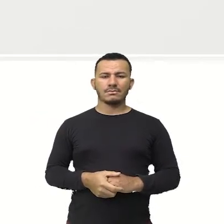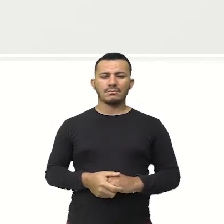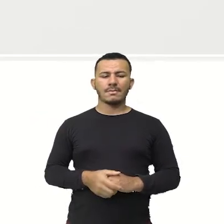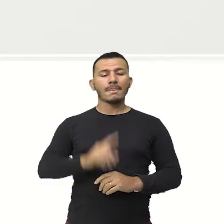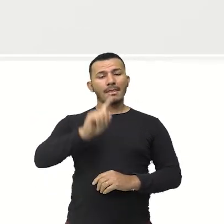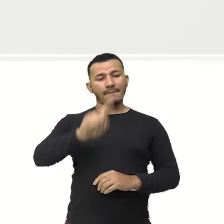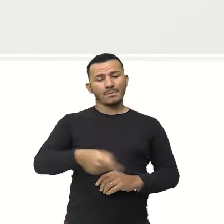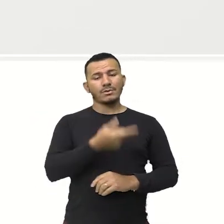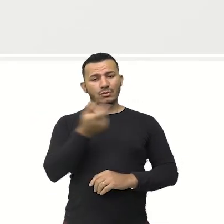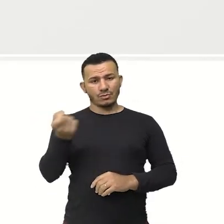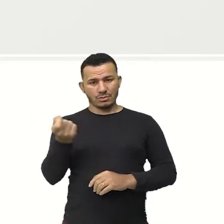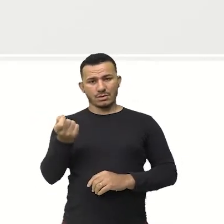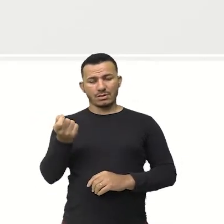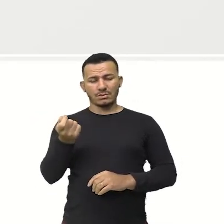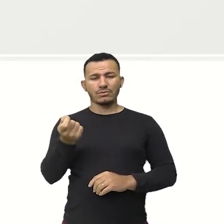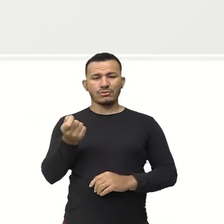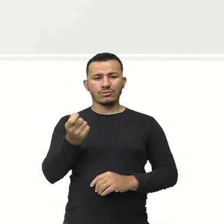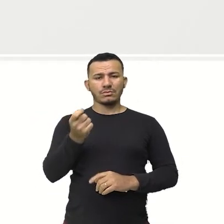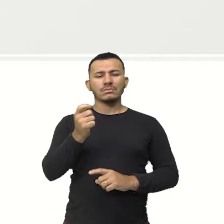R$ 1.200